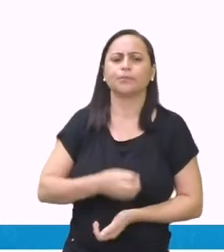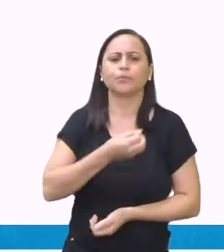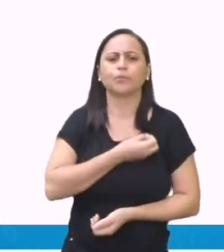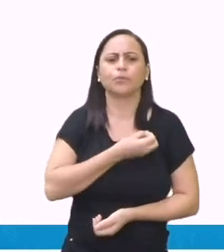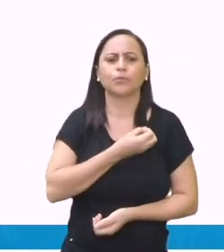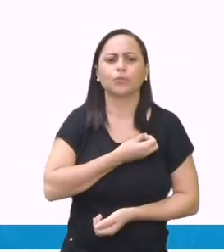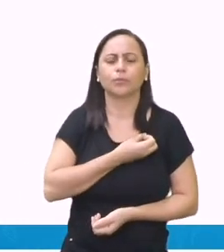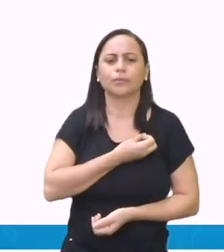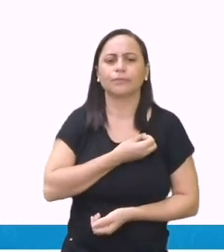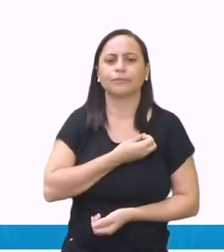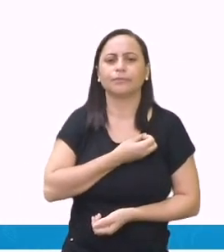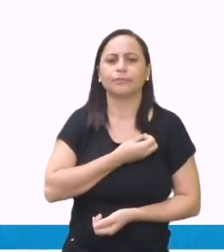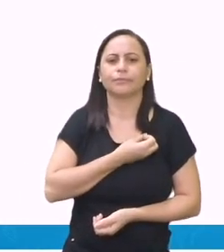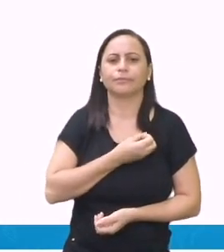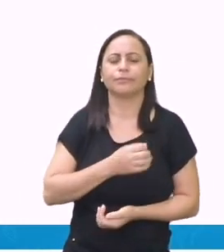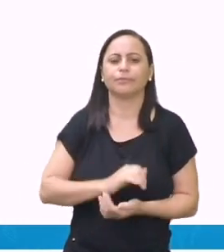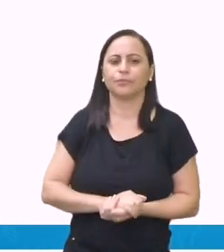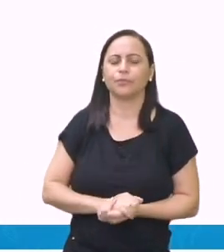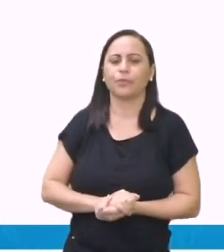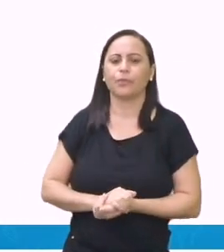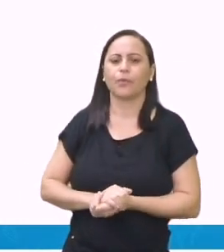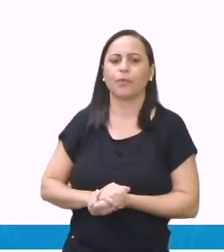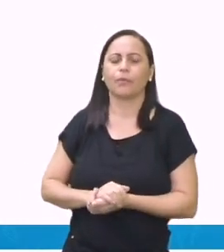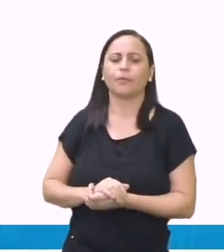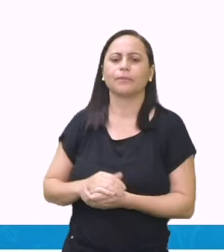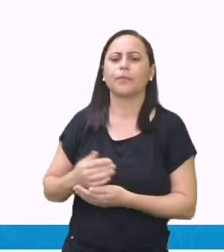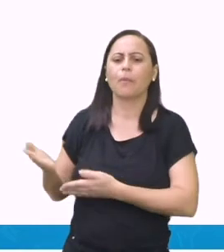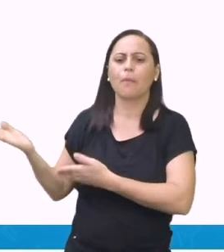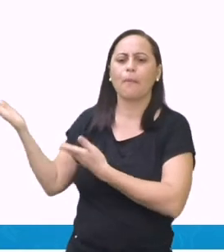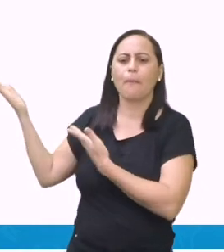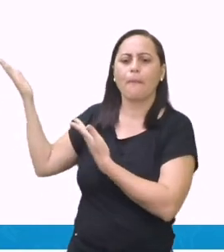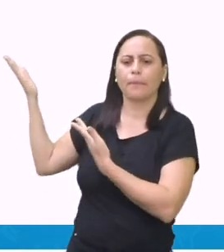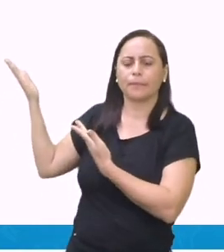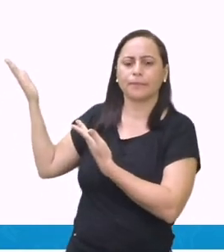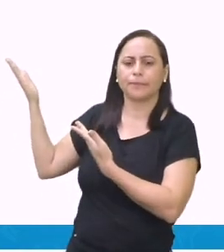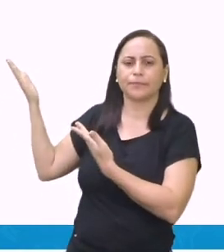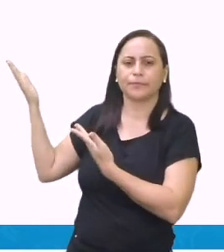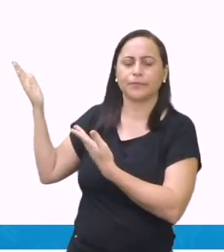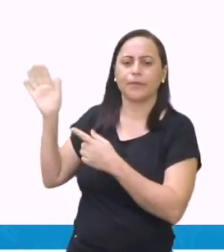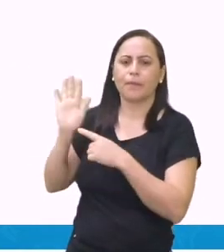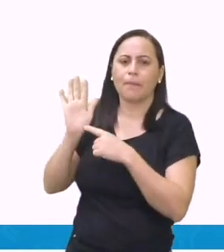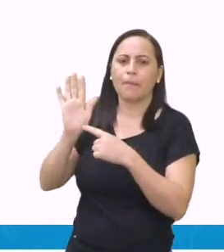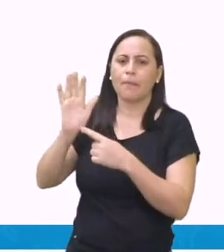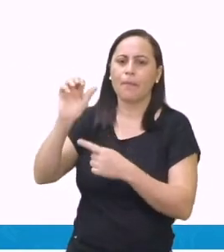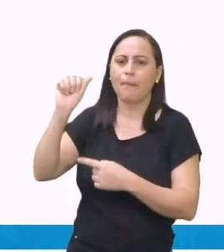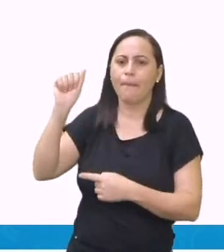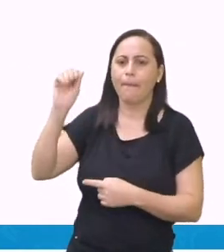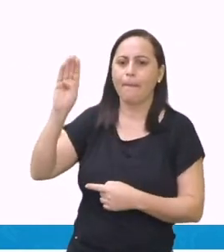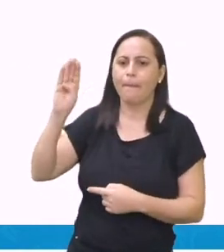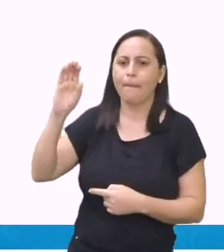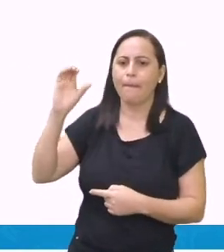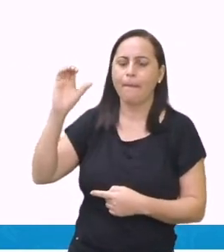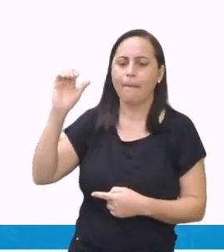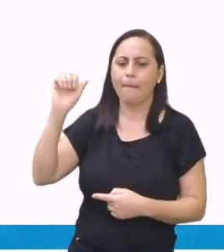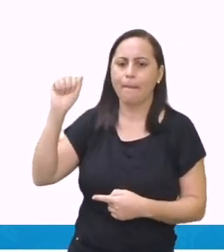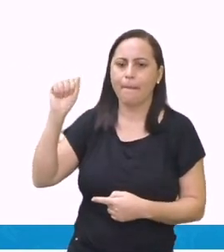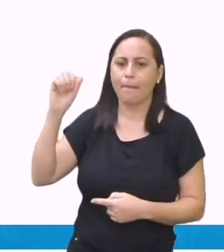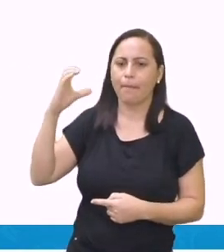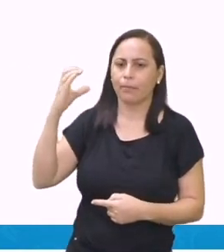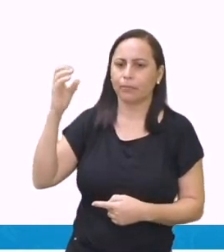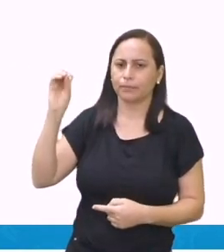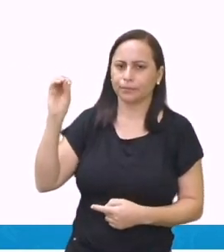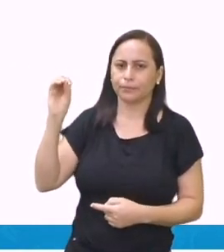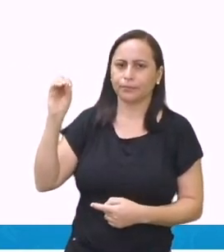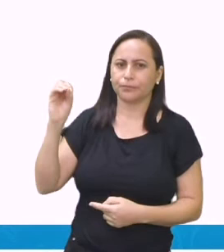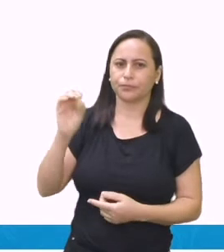representado? Pelo ábaco, né? Nós temos então o número com a ordem das unidades